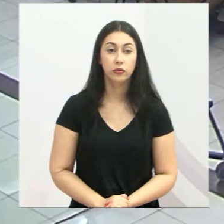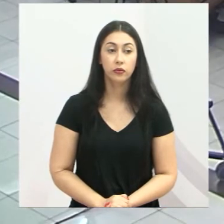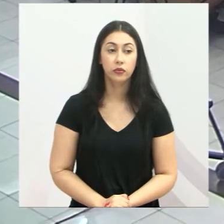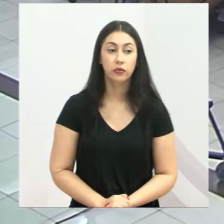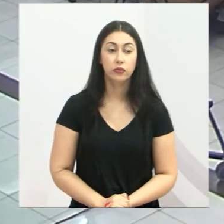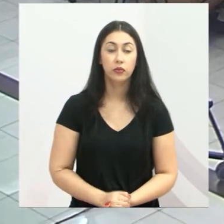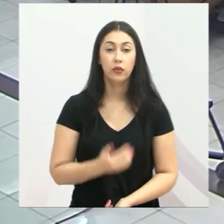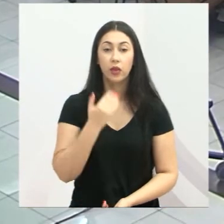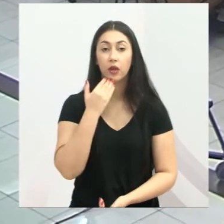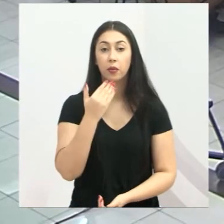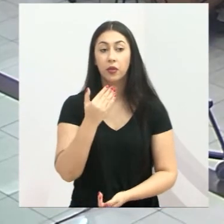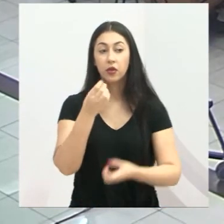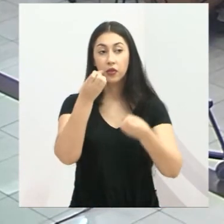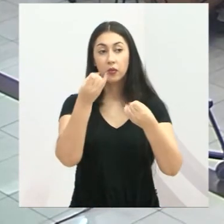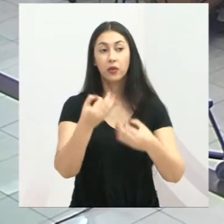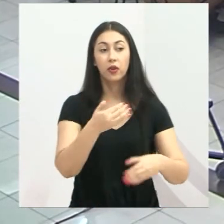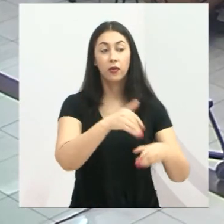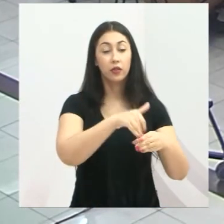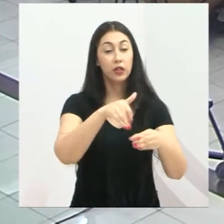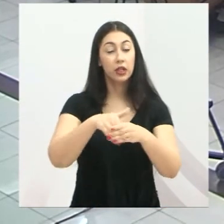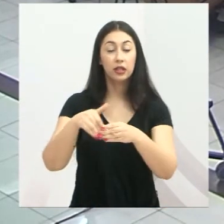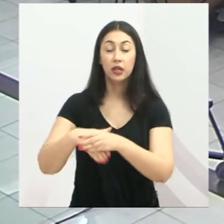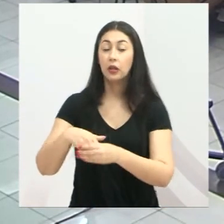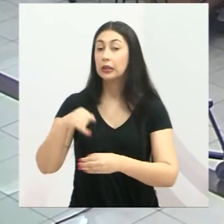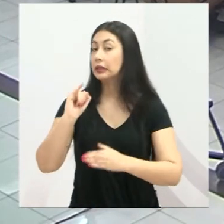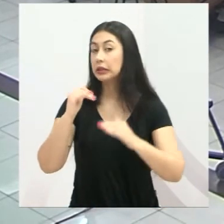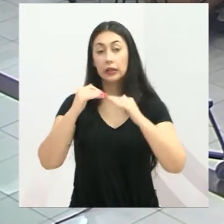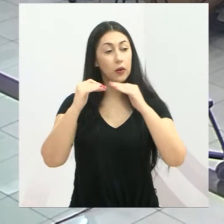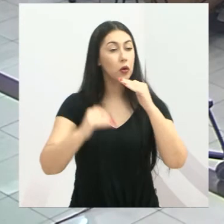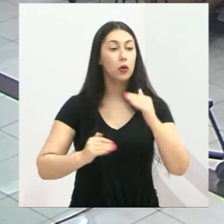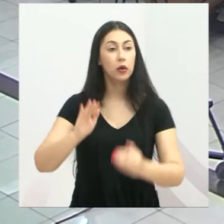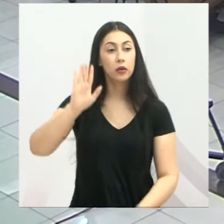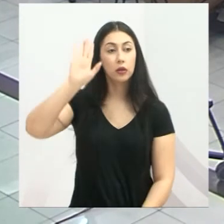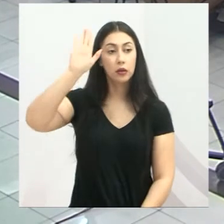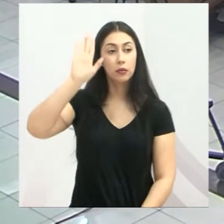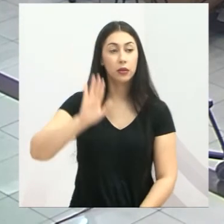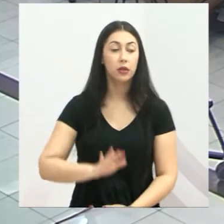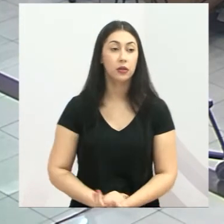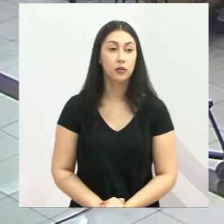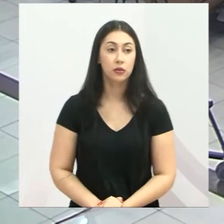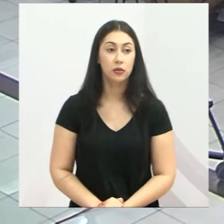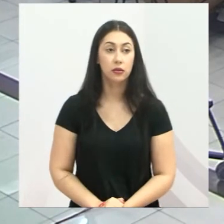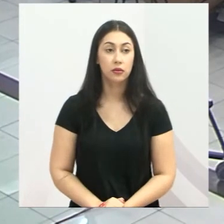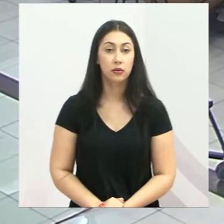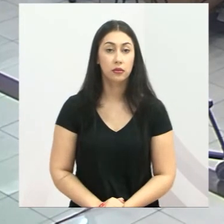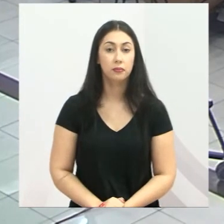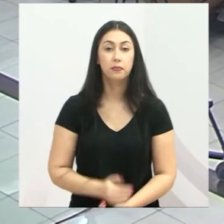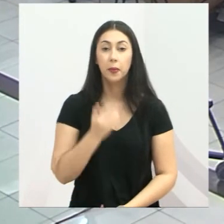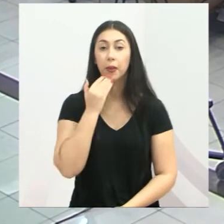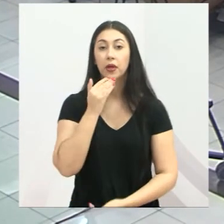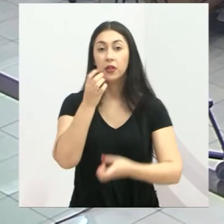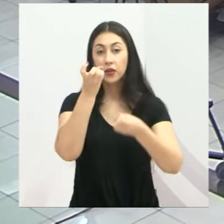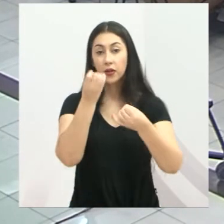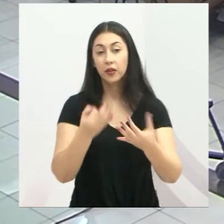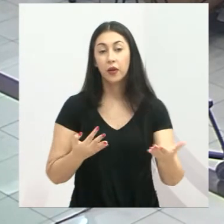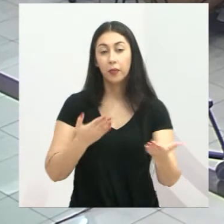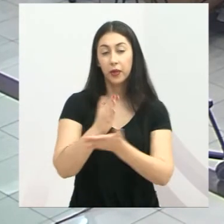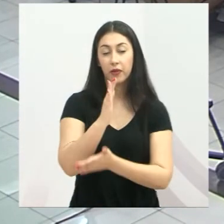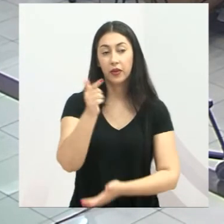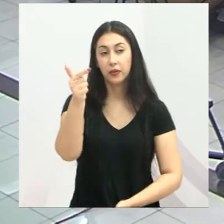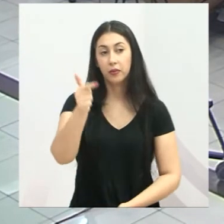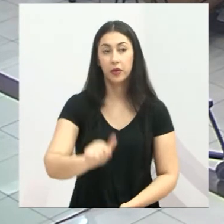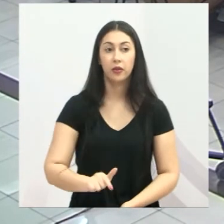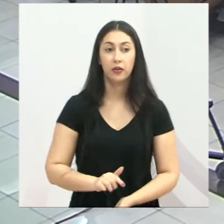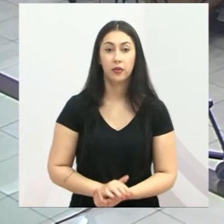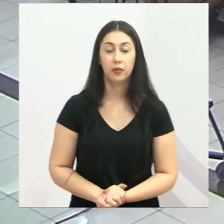O pedido de informação está em votação. Os que forem contrários, por favor, se manifestem levantando os braços. Pedido de informação aprovado. Próximo pedido de